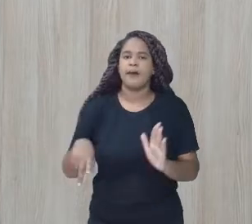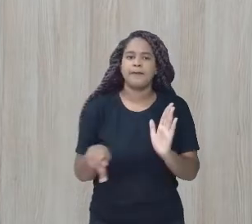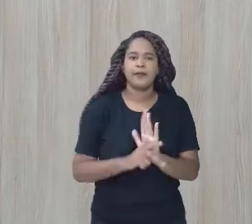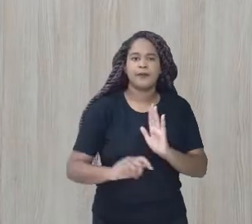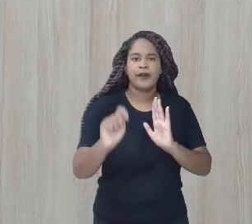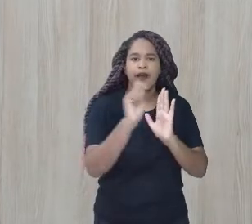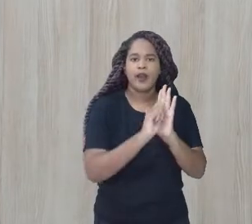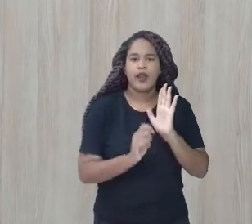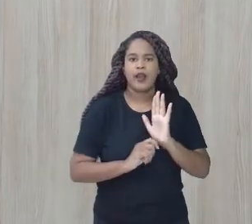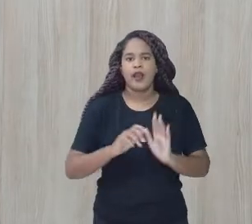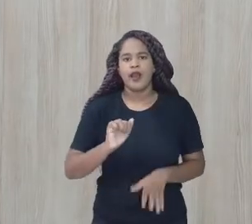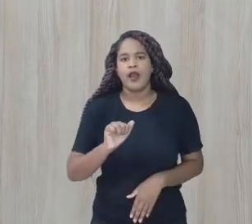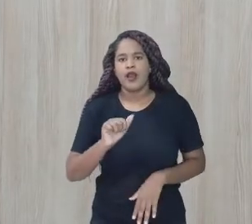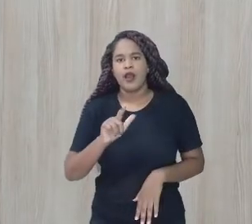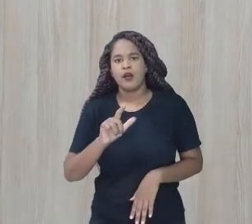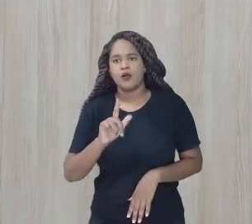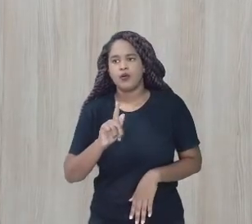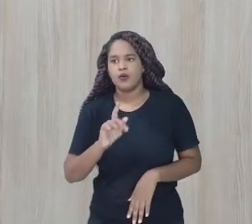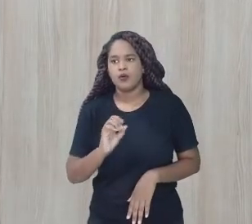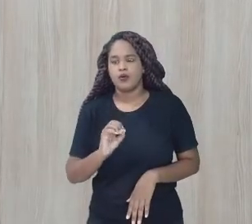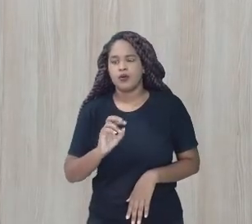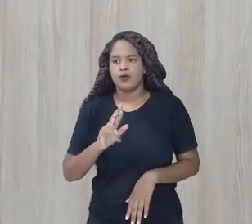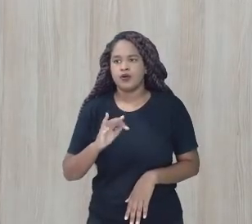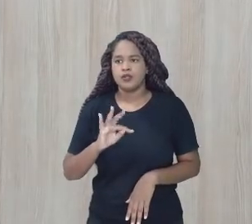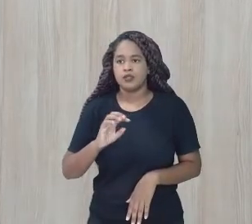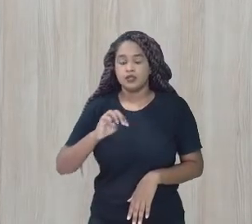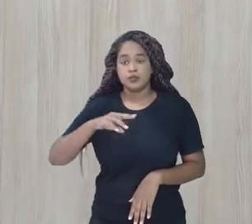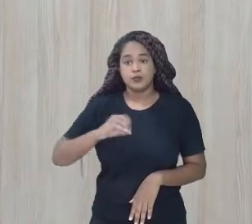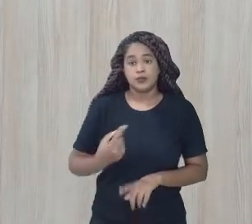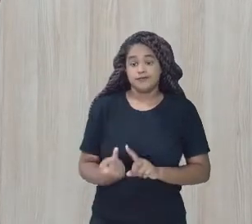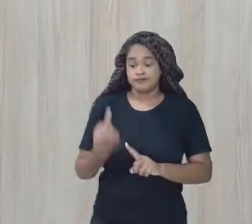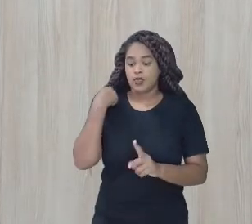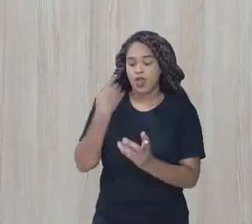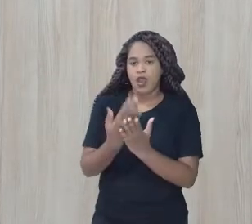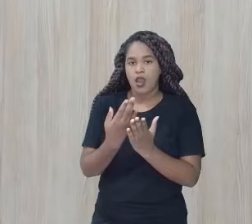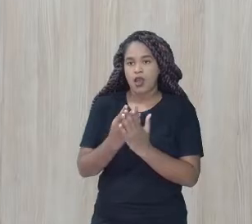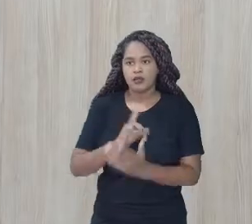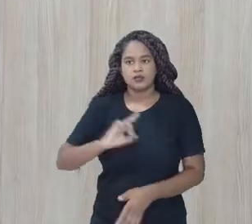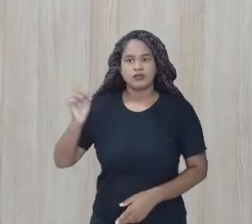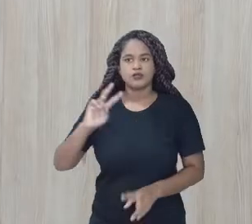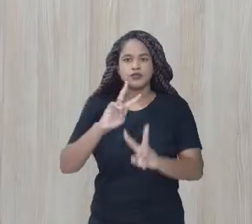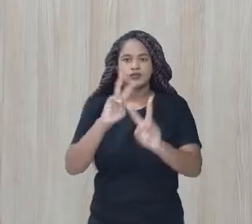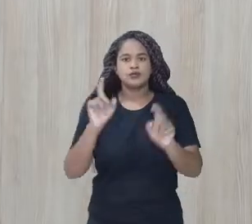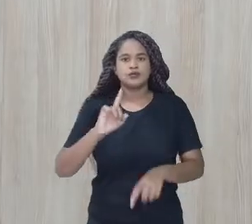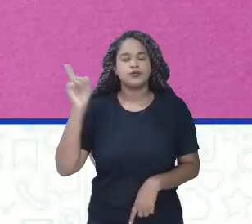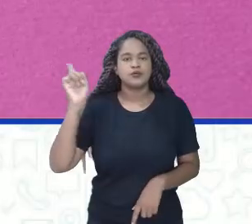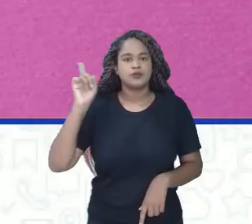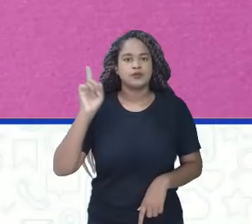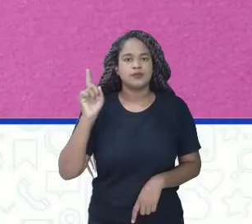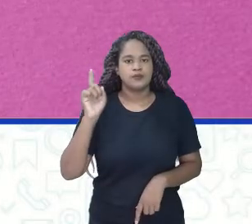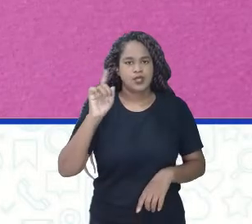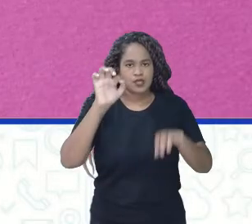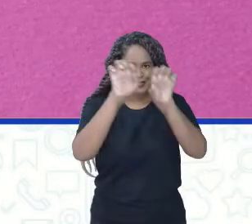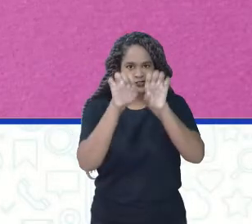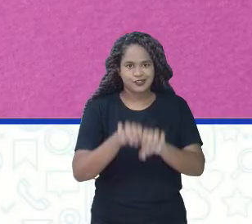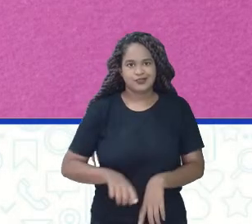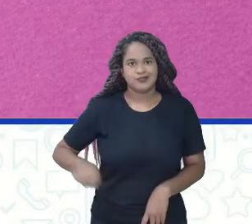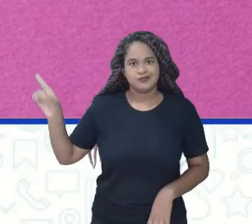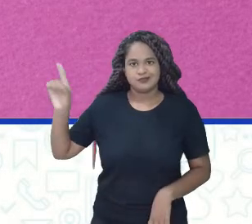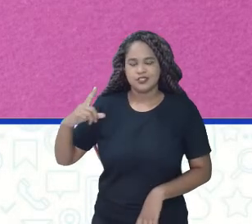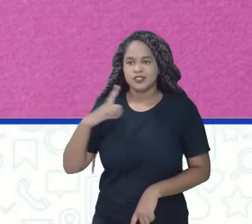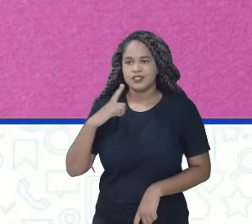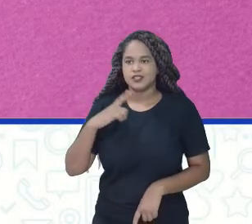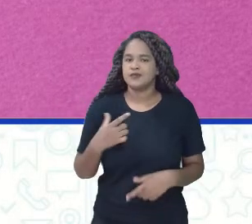de matemática e de computação, eu deixei para vocês na aula passada para pensar um pouquinho sobre essa estrutura, né? Eu